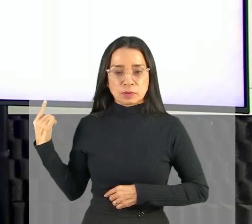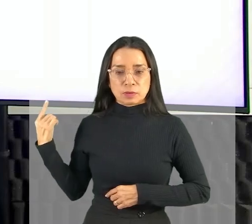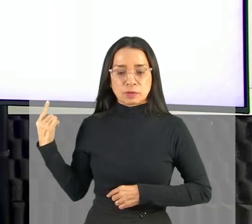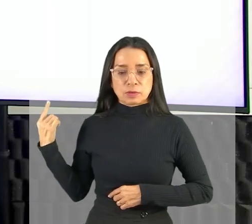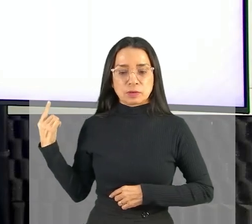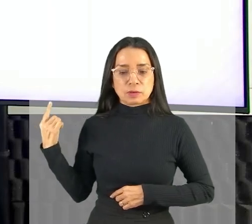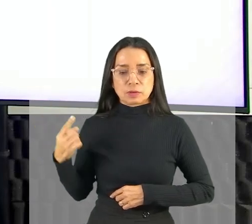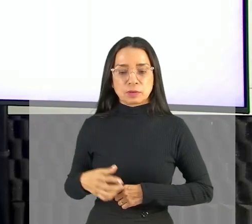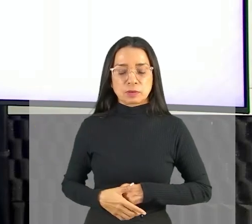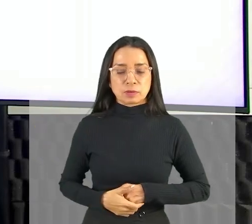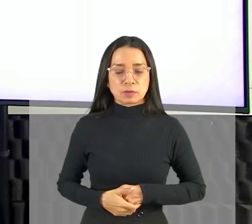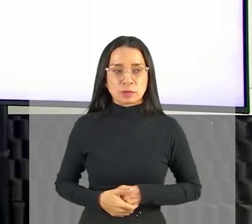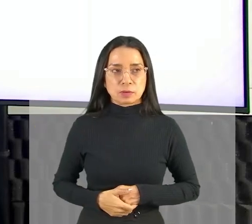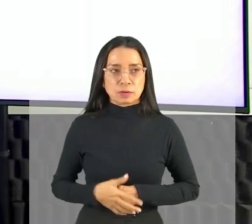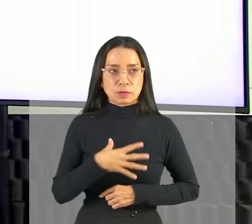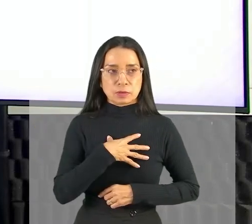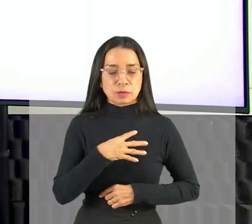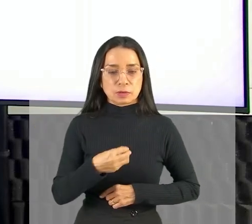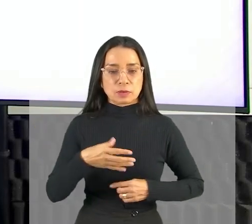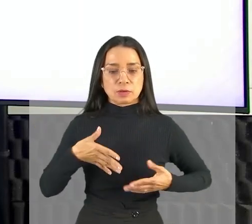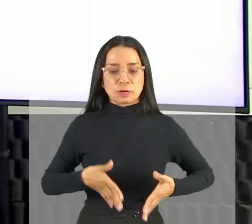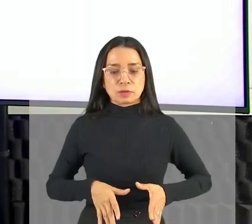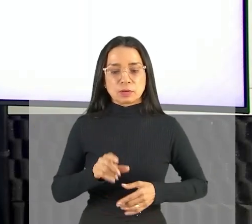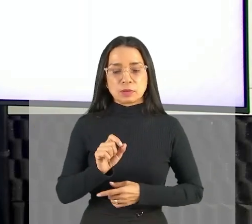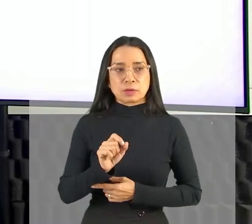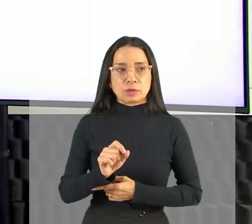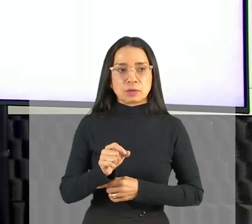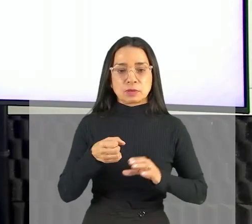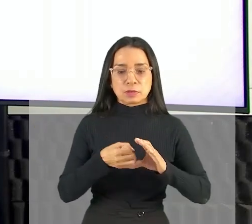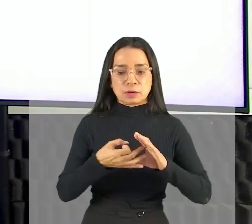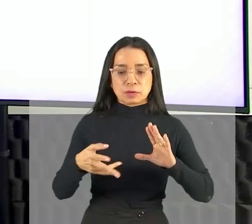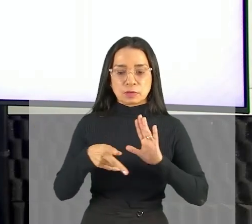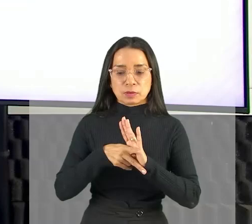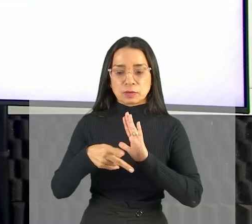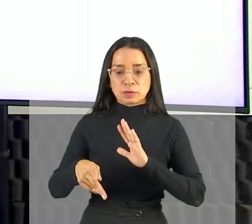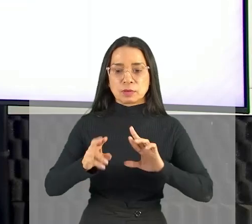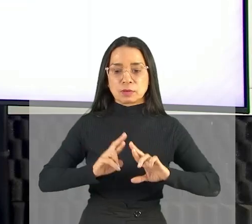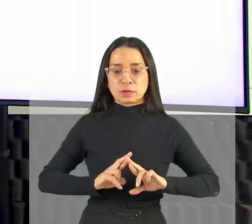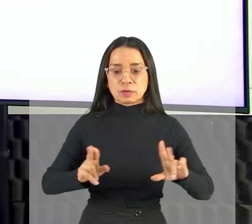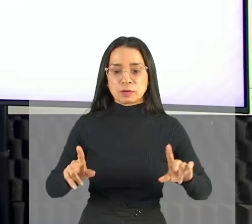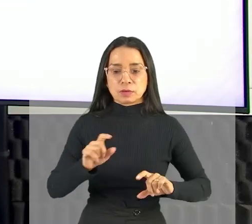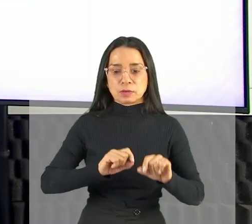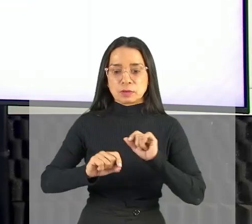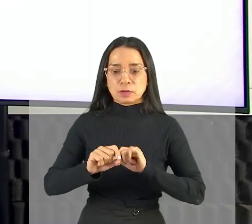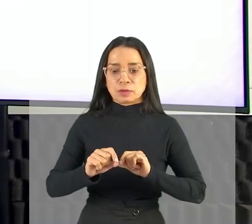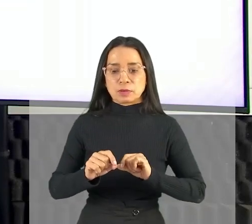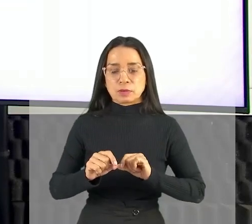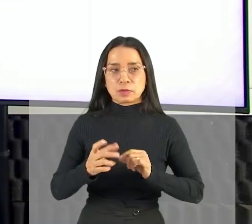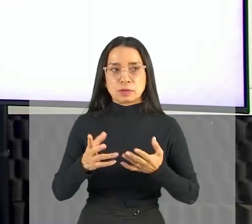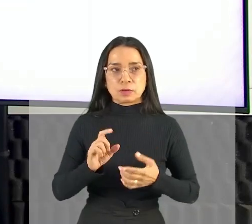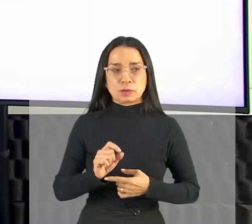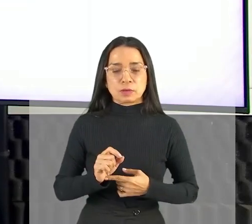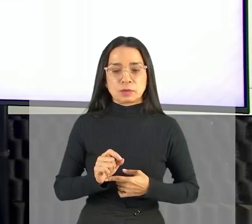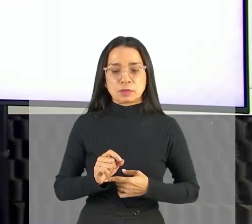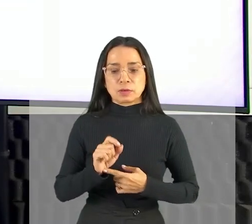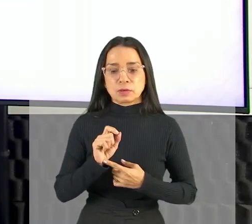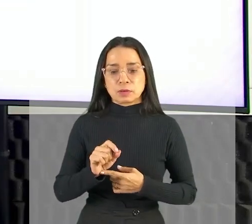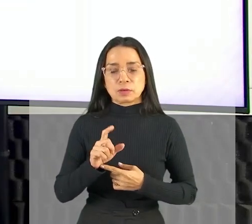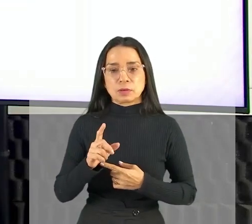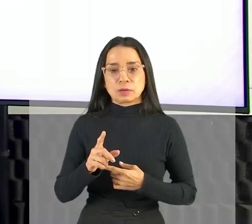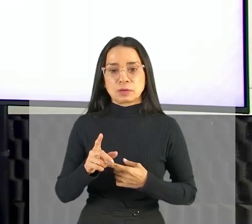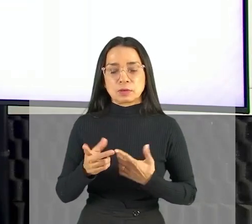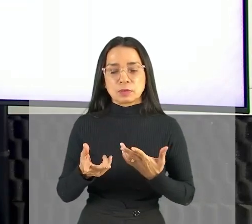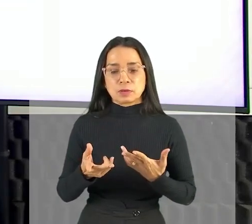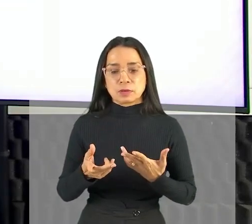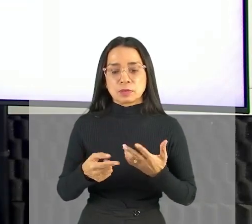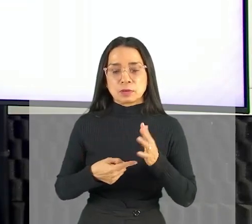então o filho nasceu aqui ó com uma característica diferente da dos Pais isso já me diz que os pais